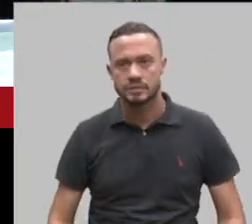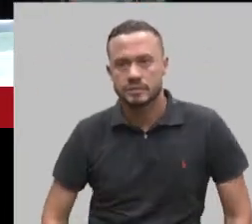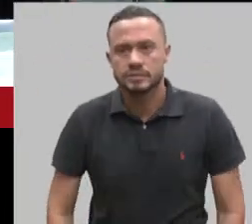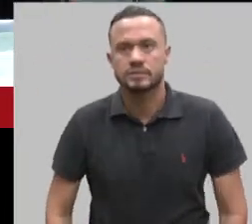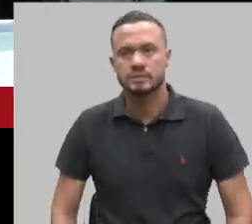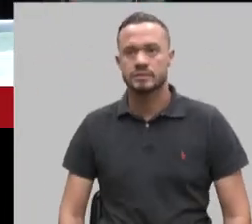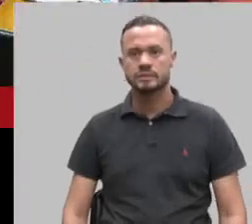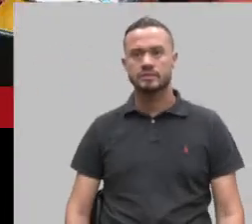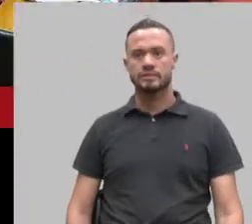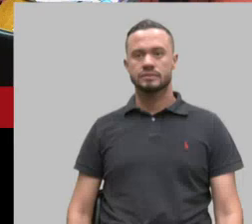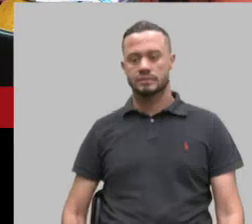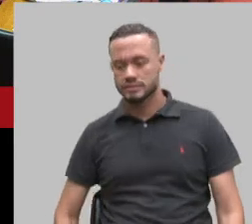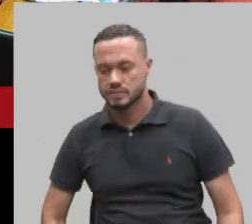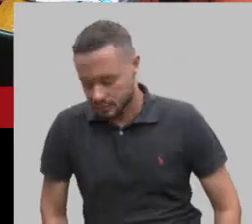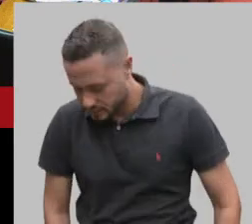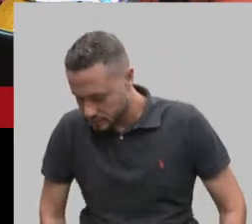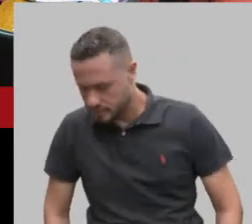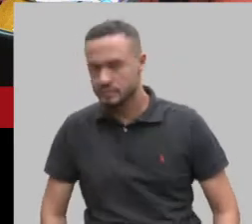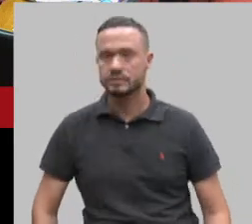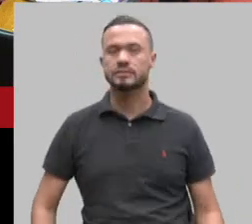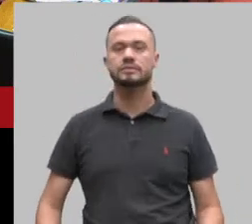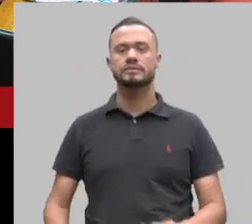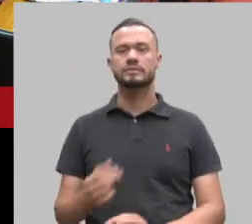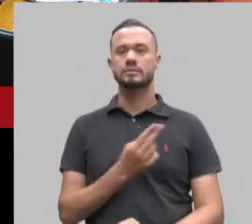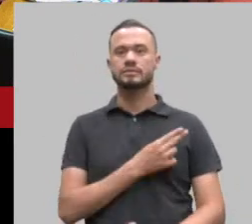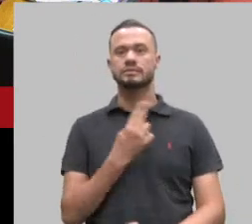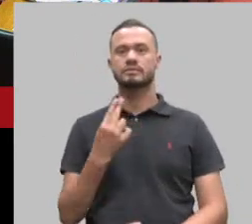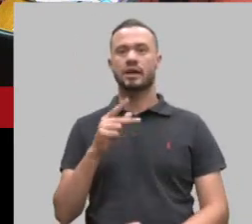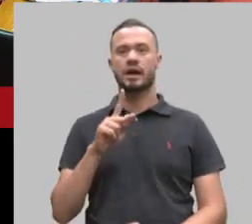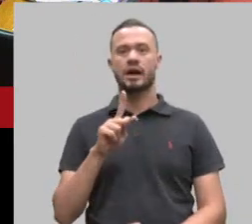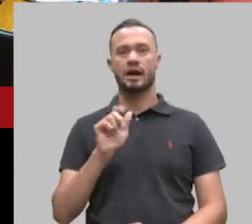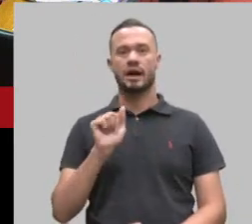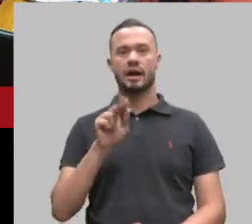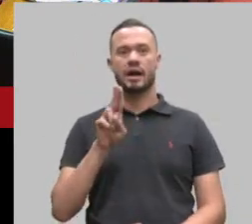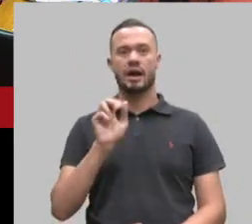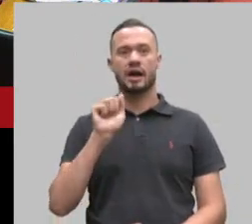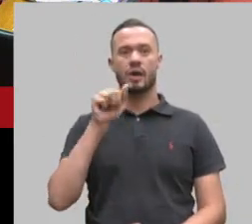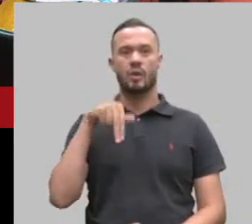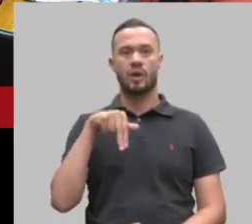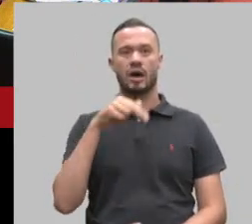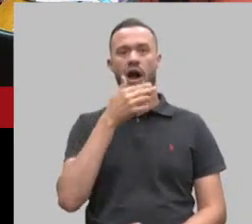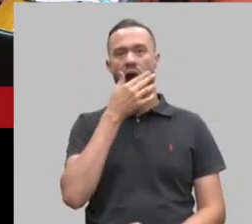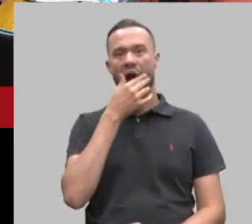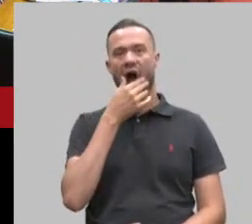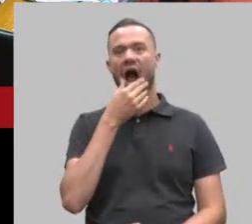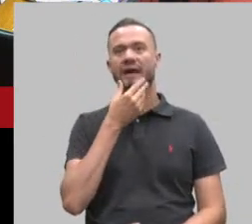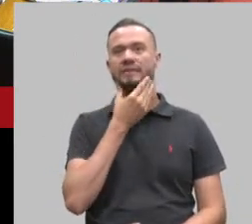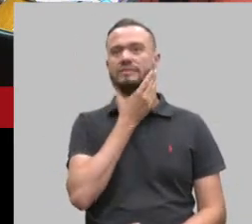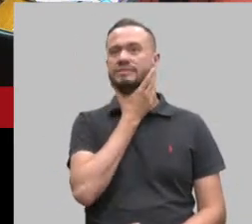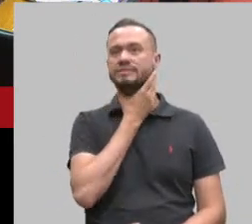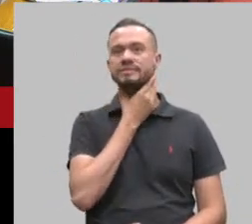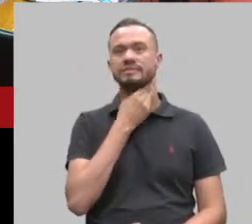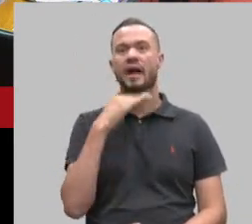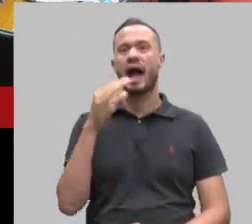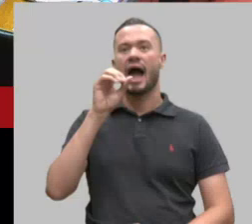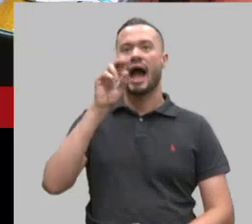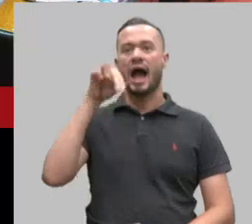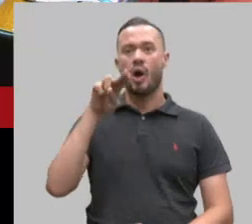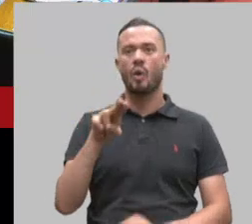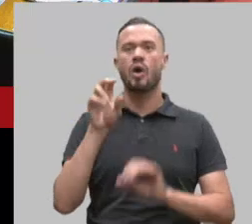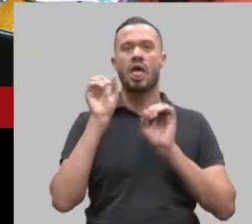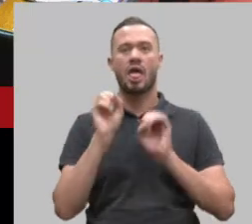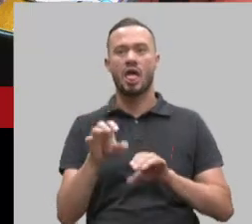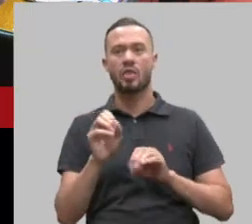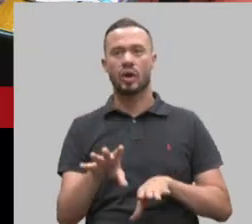entendam Olá meu nome é calan Soares sou do Carme do Rio Claro segundo a ONU a educação é um dever que é assegurado a